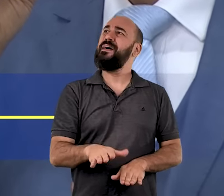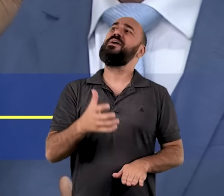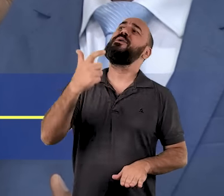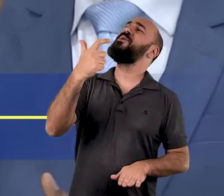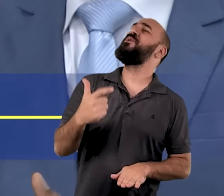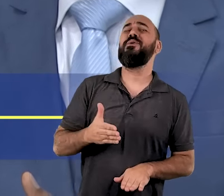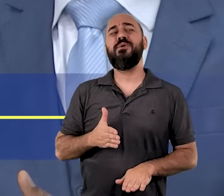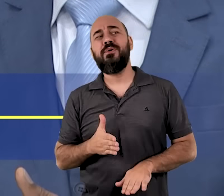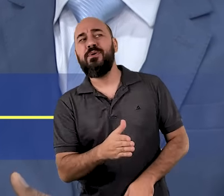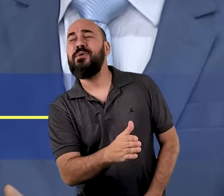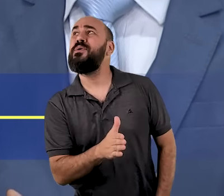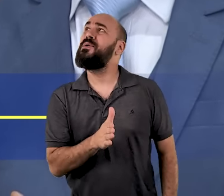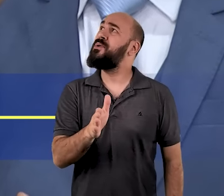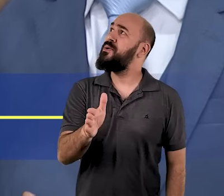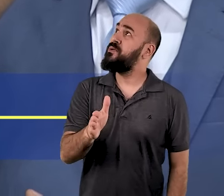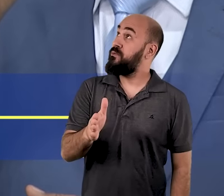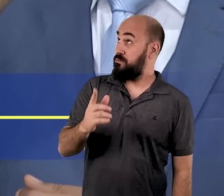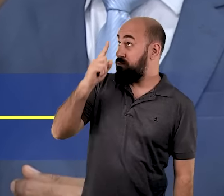ali